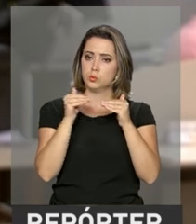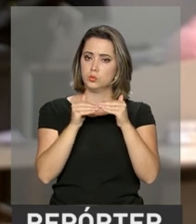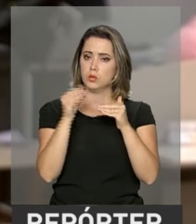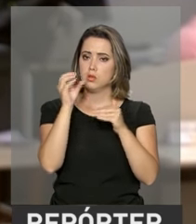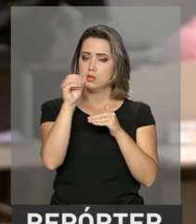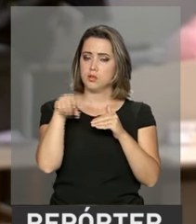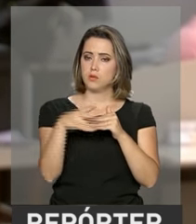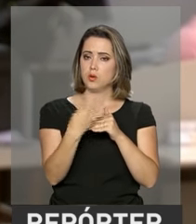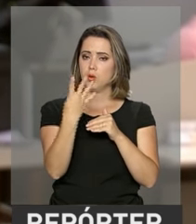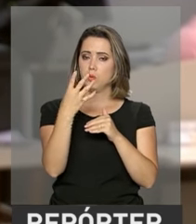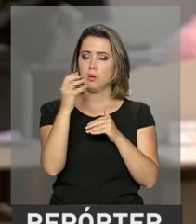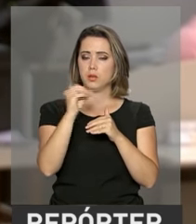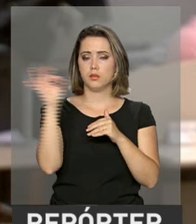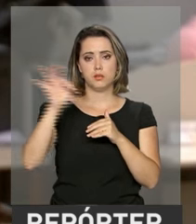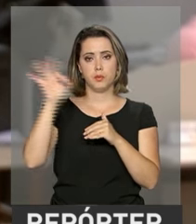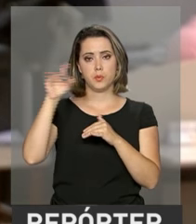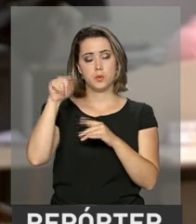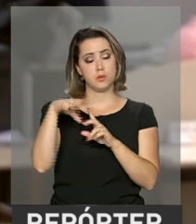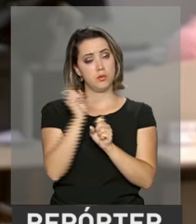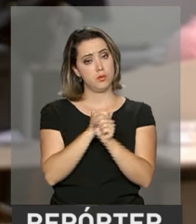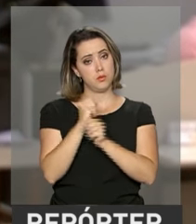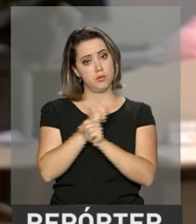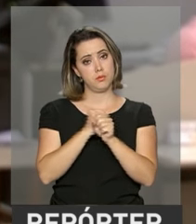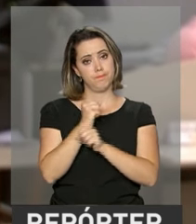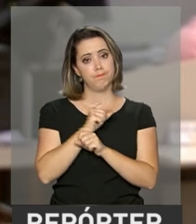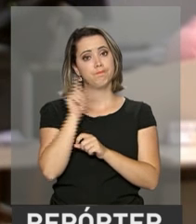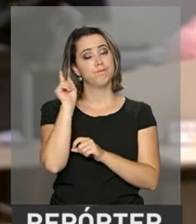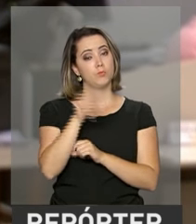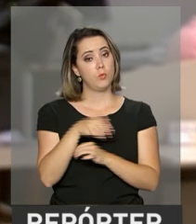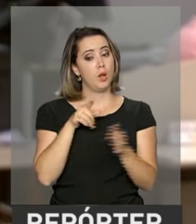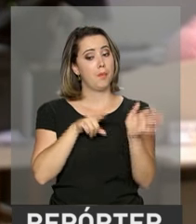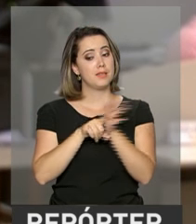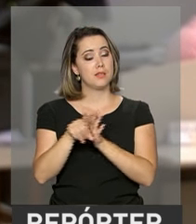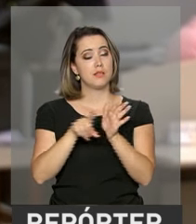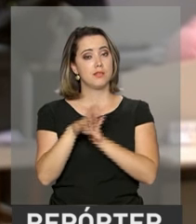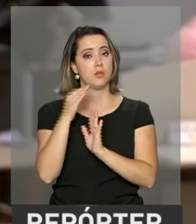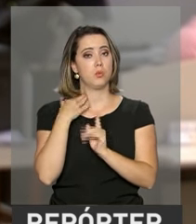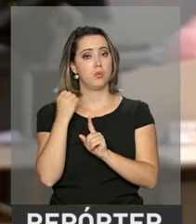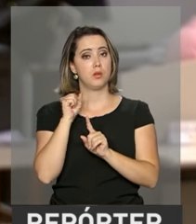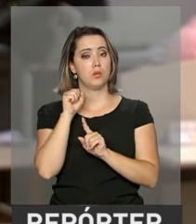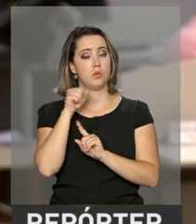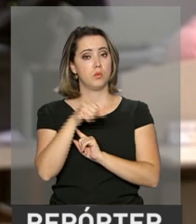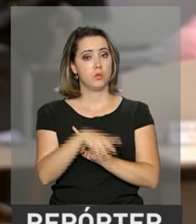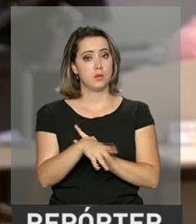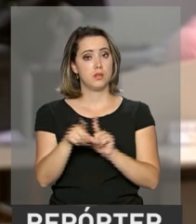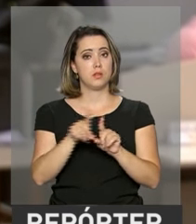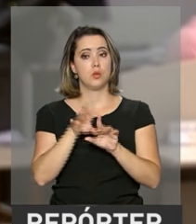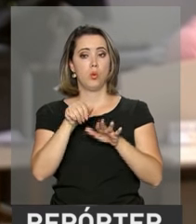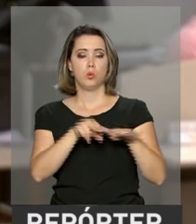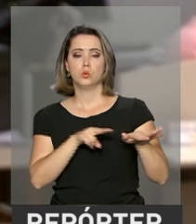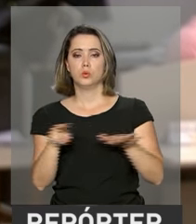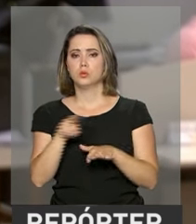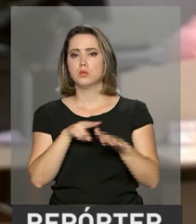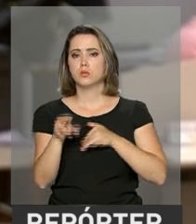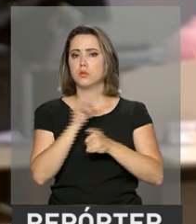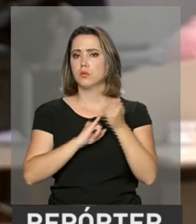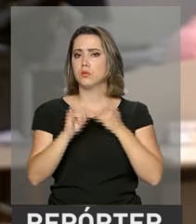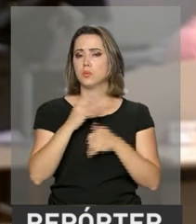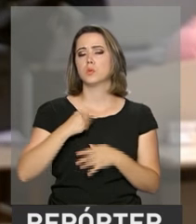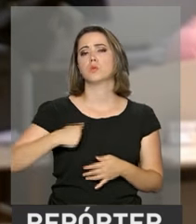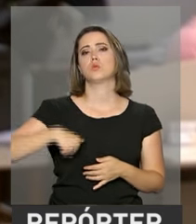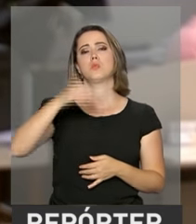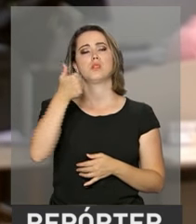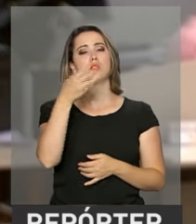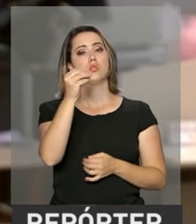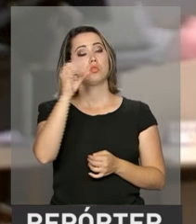0,40% em 2017. O Boletim Focus é uma publicação do Banco Central feita semanalmente, com base em informações de mais de 100